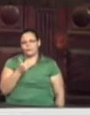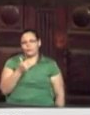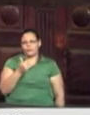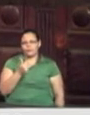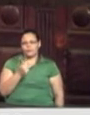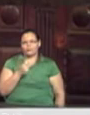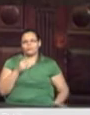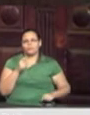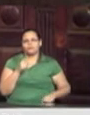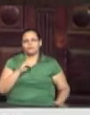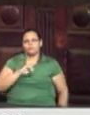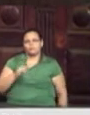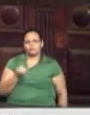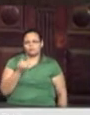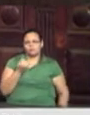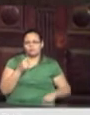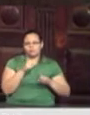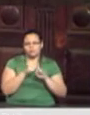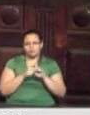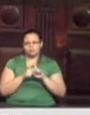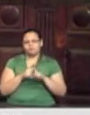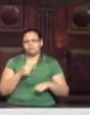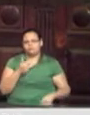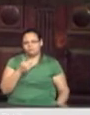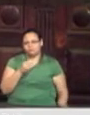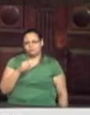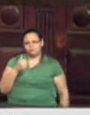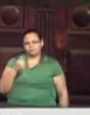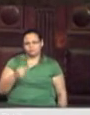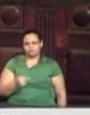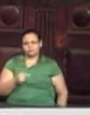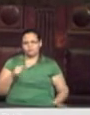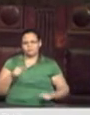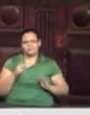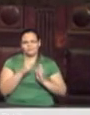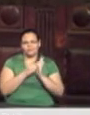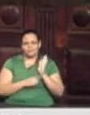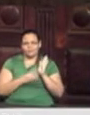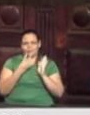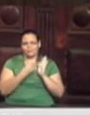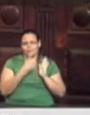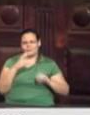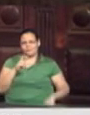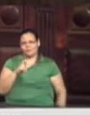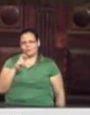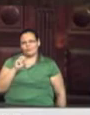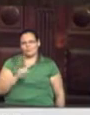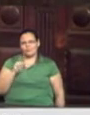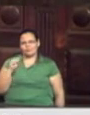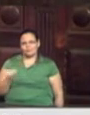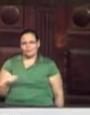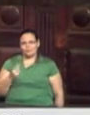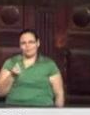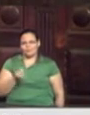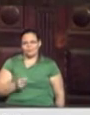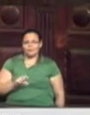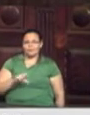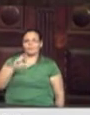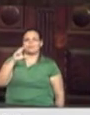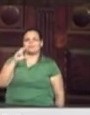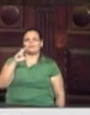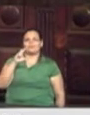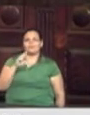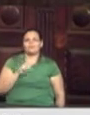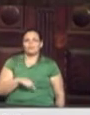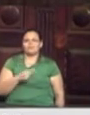o governador emitiu o decreto 4588, reajustando a tarifa. Pegou